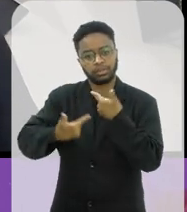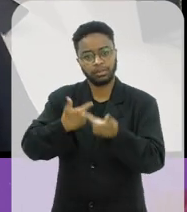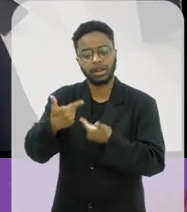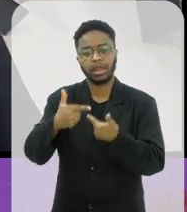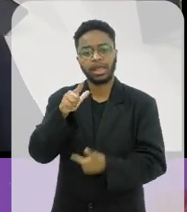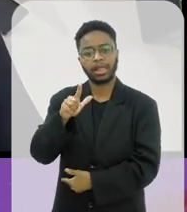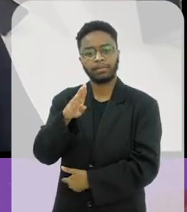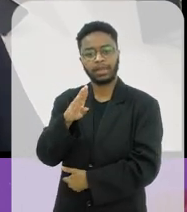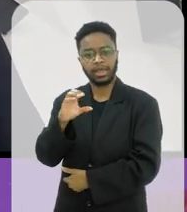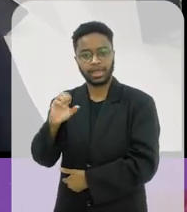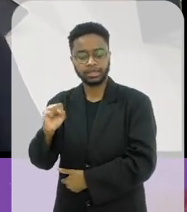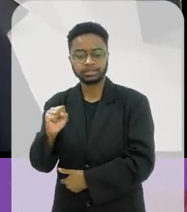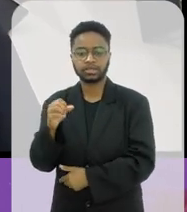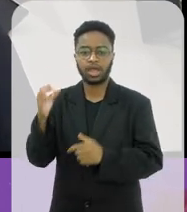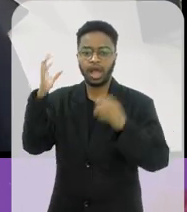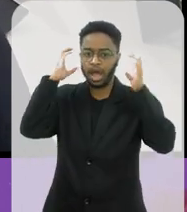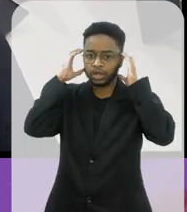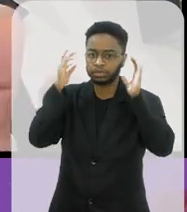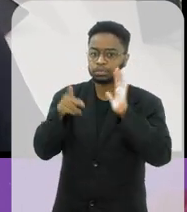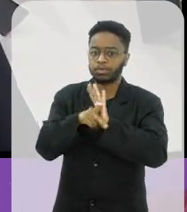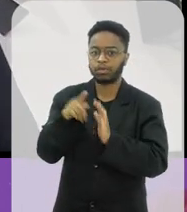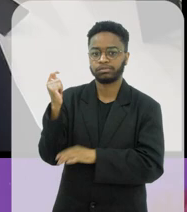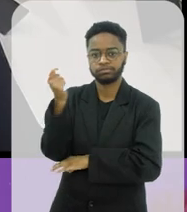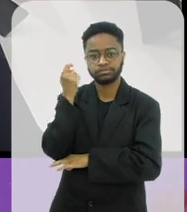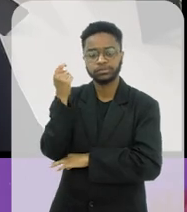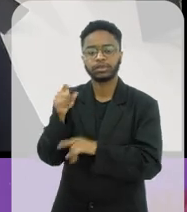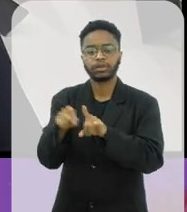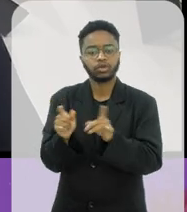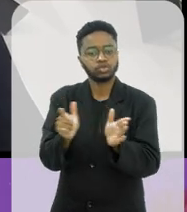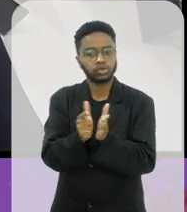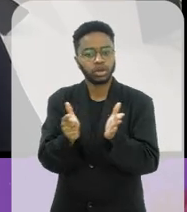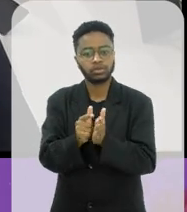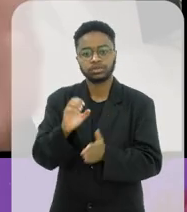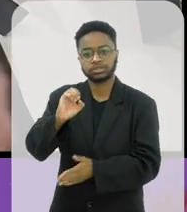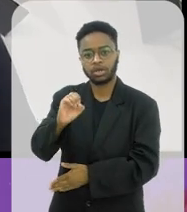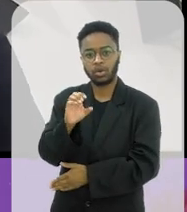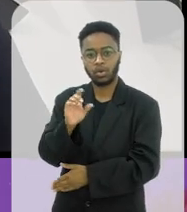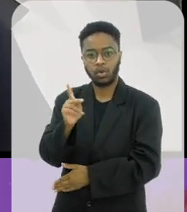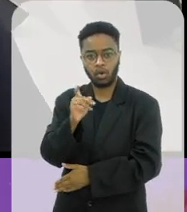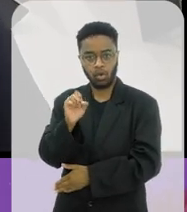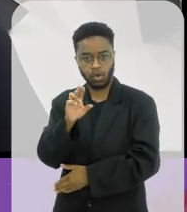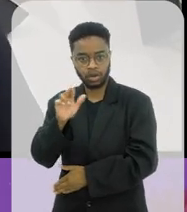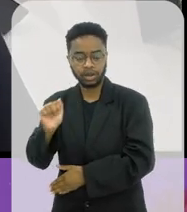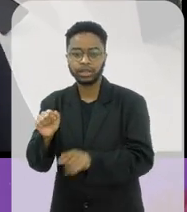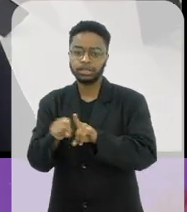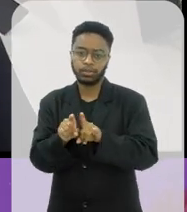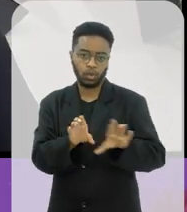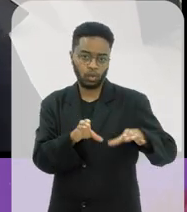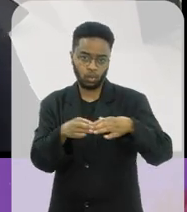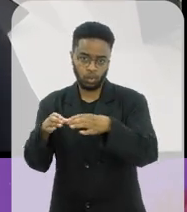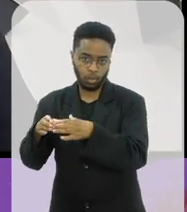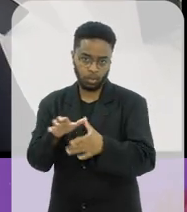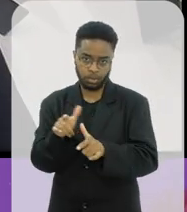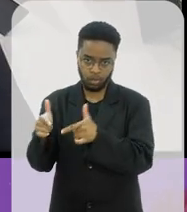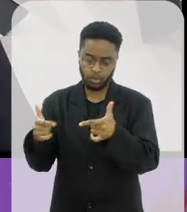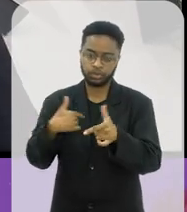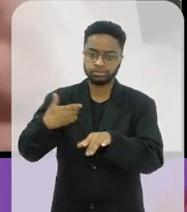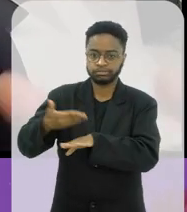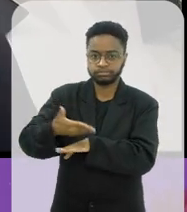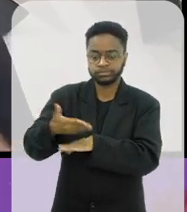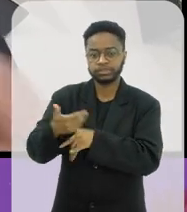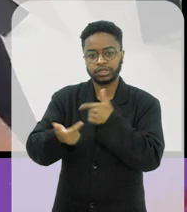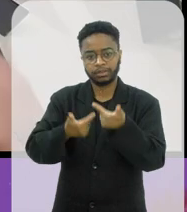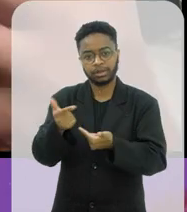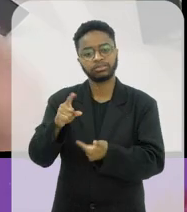Rádio Gaúcha, no jornal Zero Hora e em todas as afiliadas do grupo até então RBS, e a gente sabe